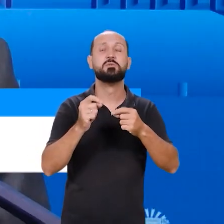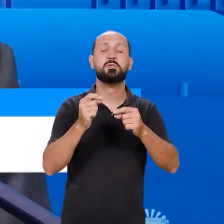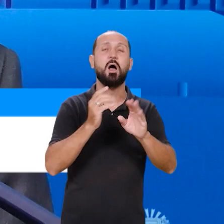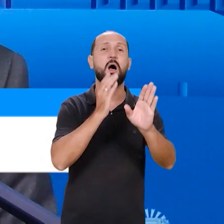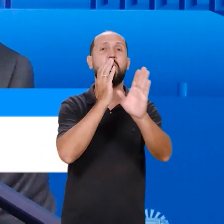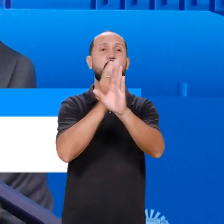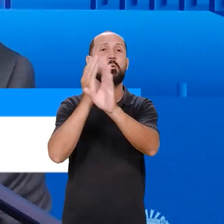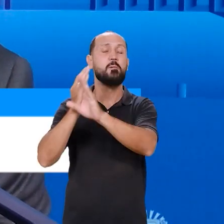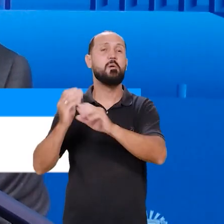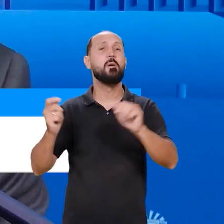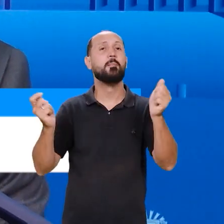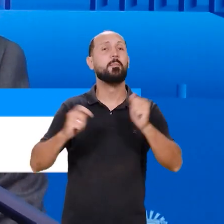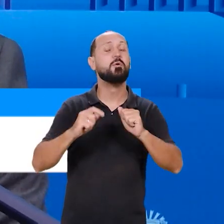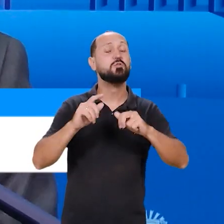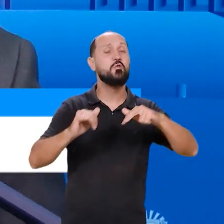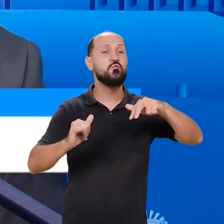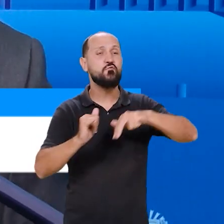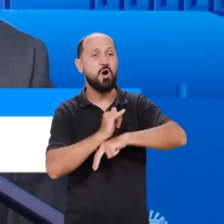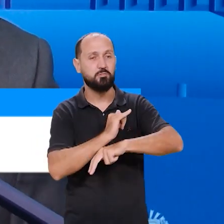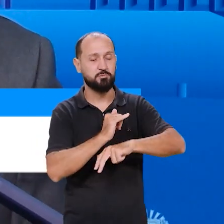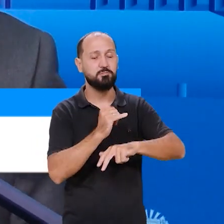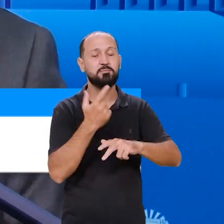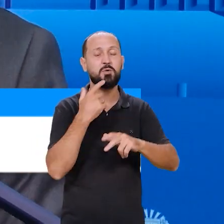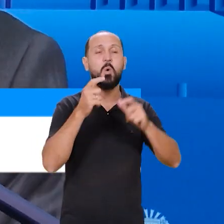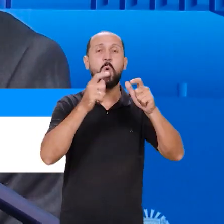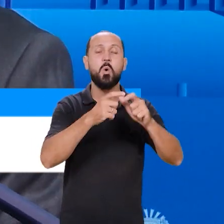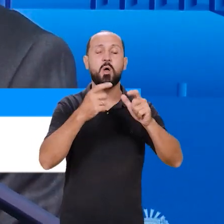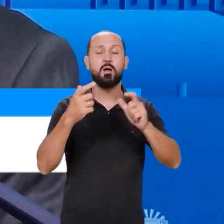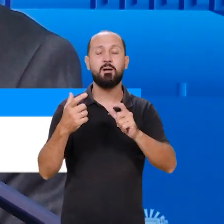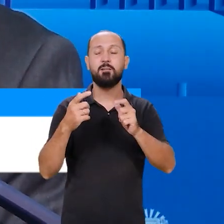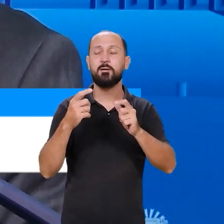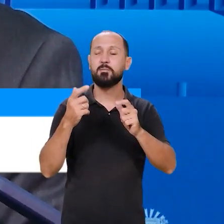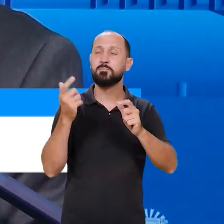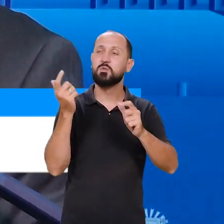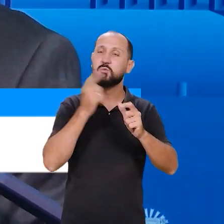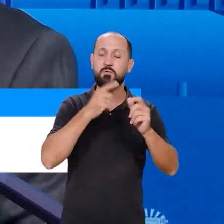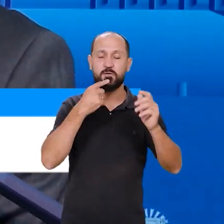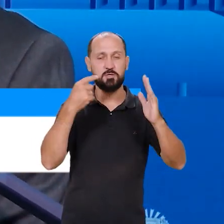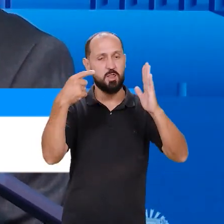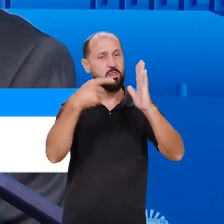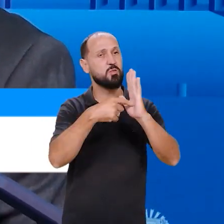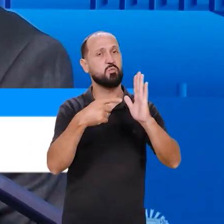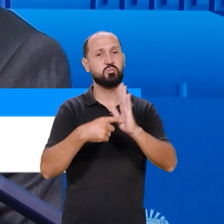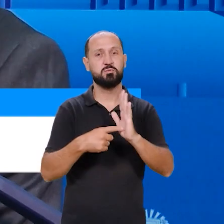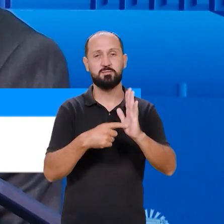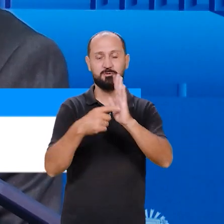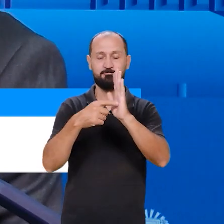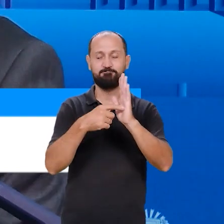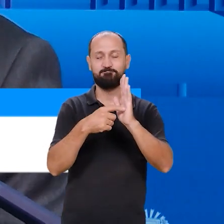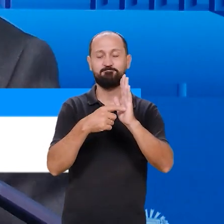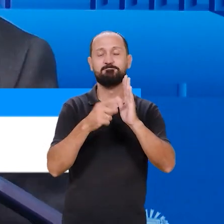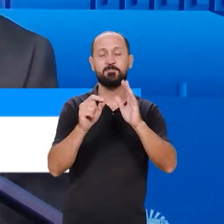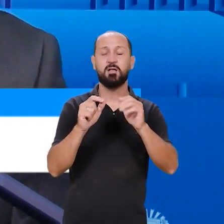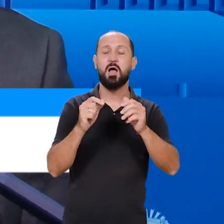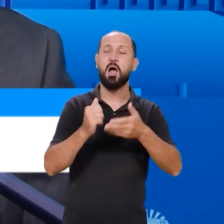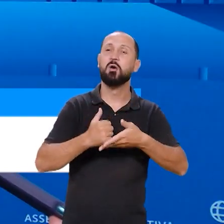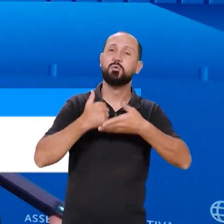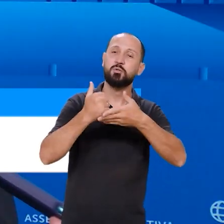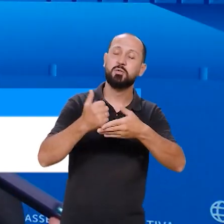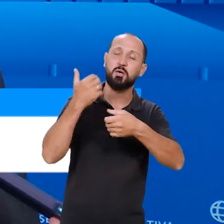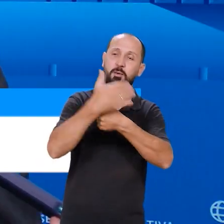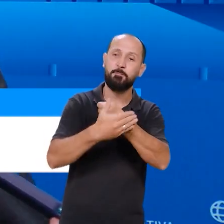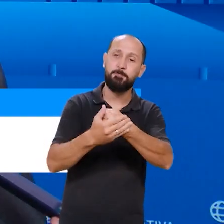ajudar a descobrir possíveis vítimas, e ali tem os canais, né, para fazer as suas respectivas denúncias,